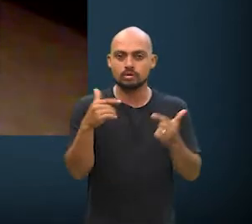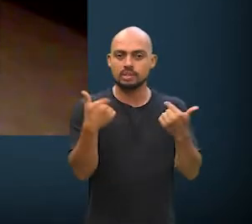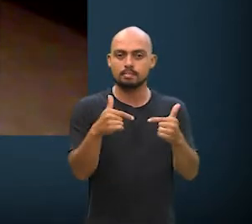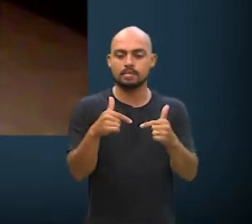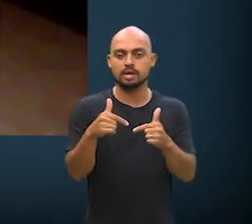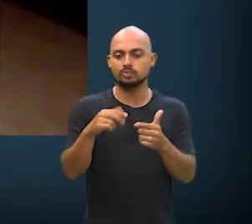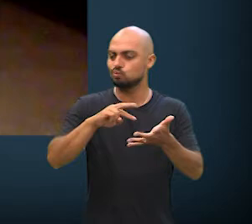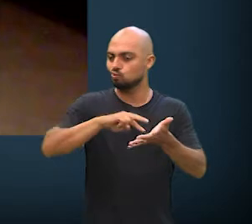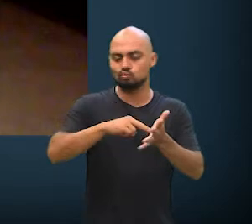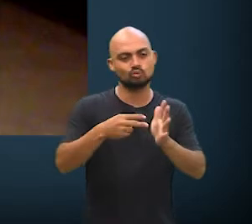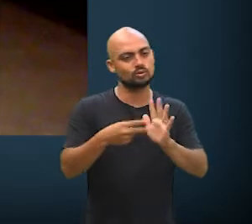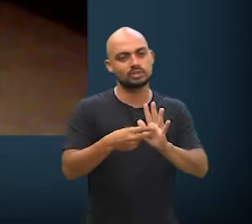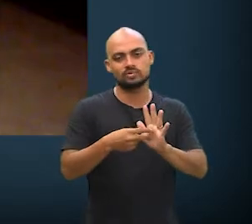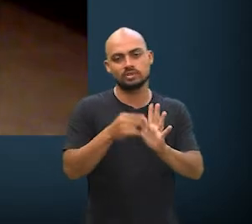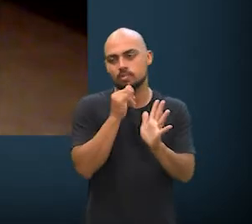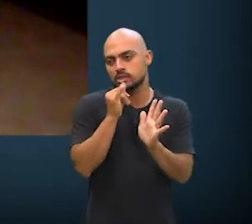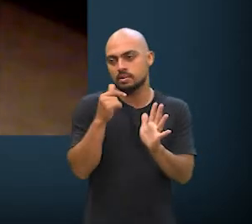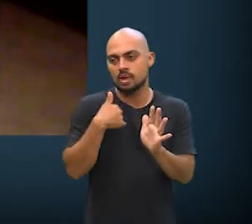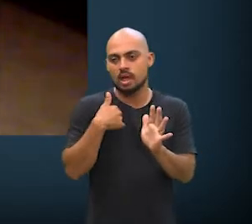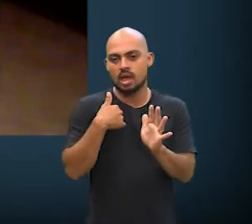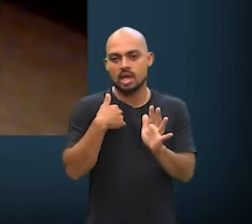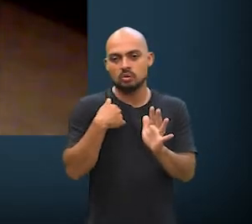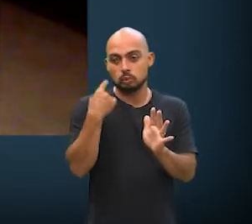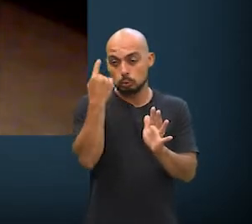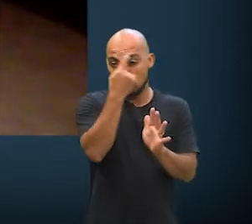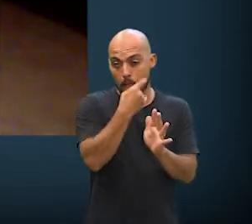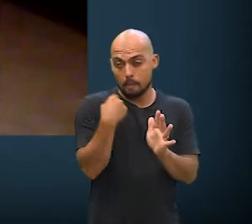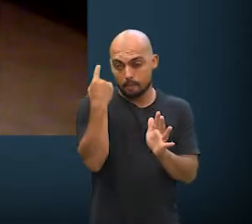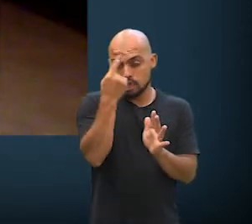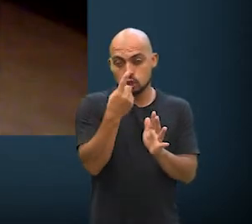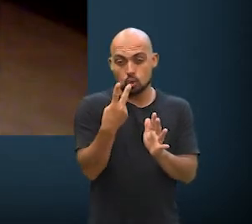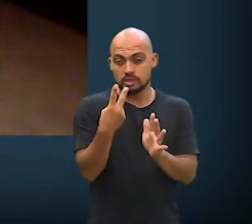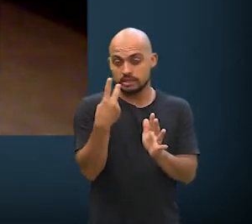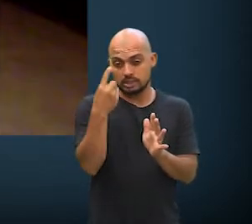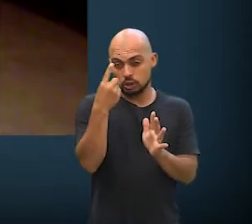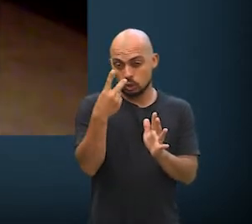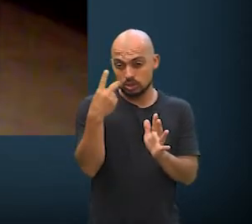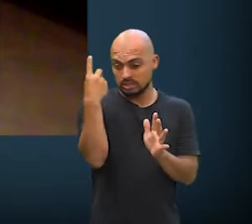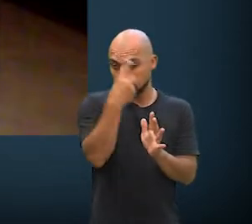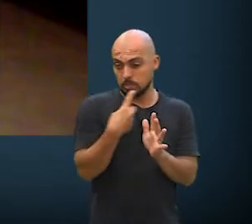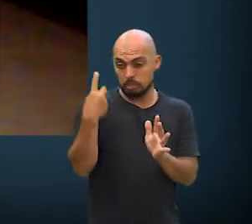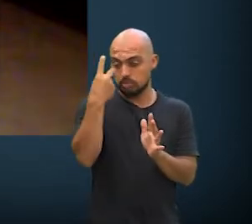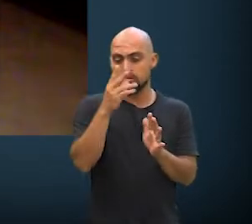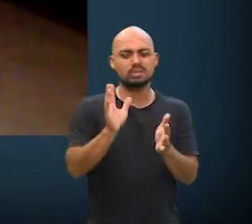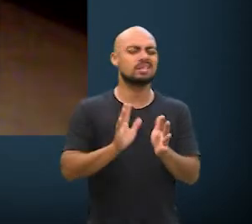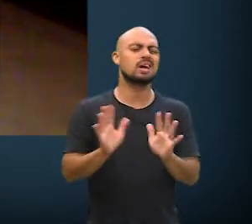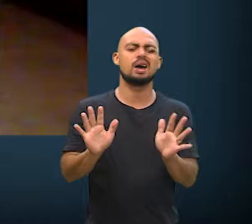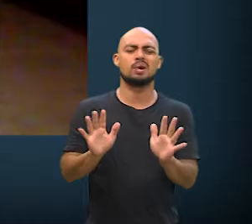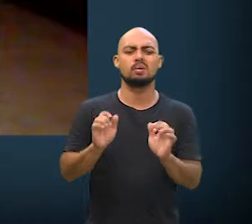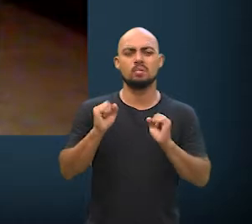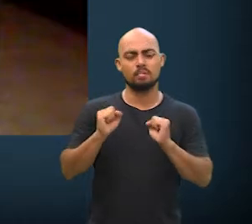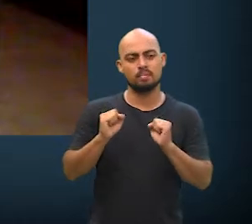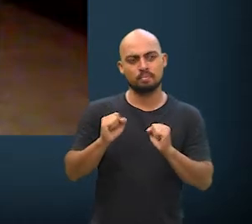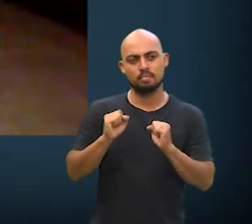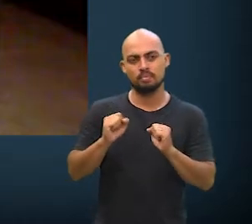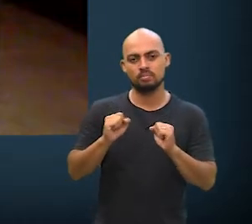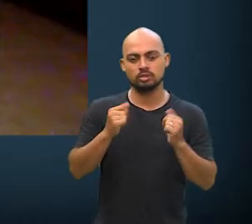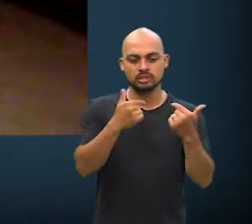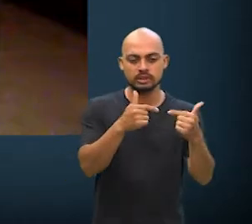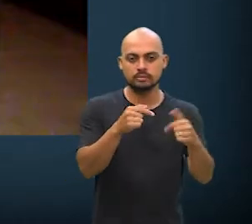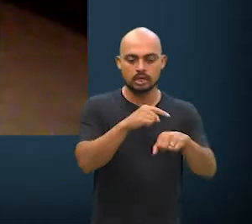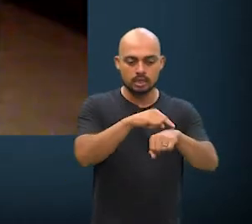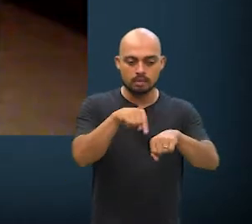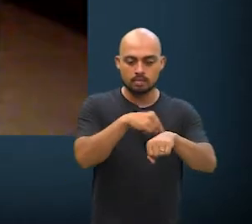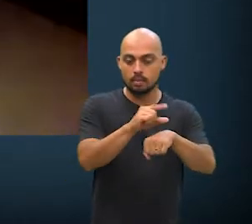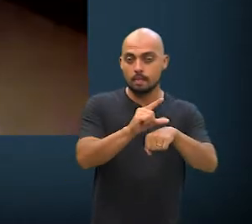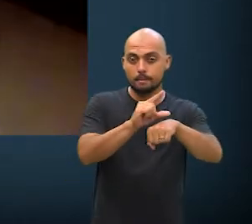trabalho, não quer dizer exatamente que você precisa trabalhar por 12 horas seguidas, né? Você pode trabalhar de uma forma mais com menos tempo